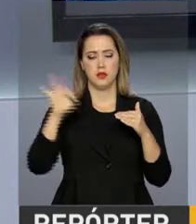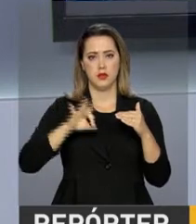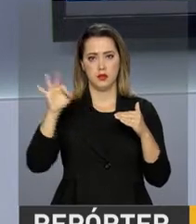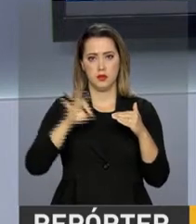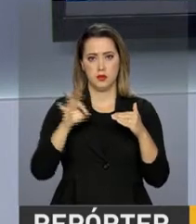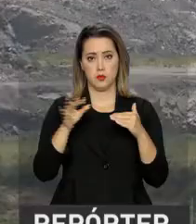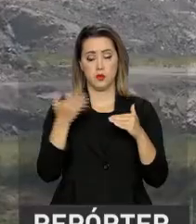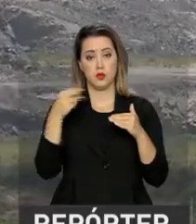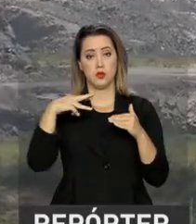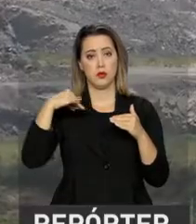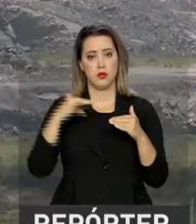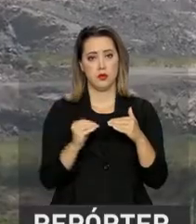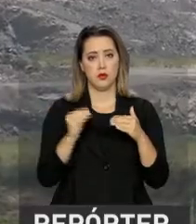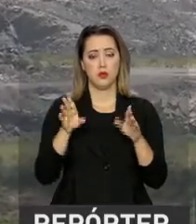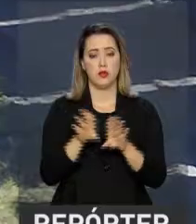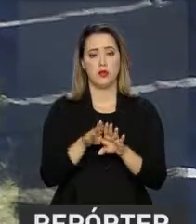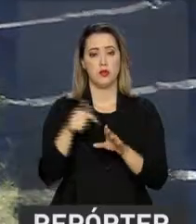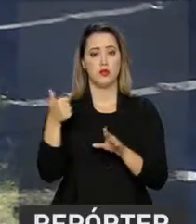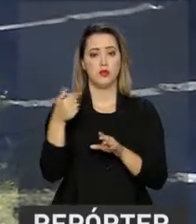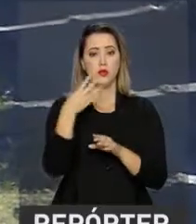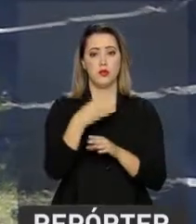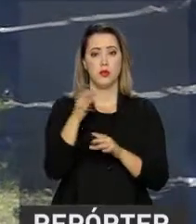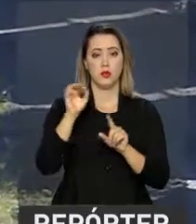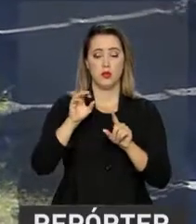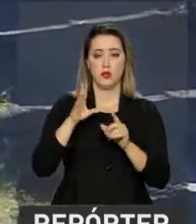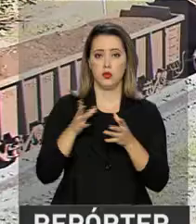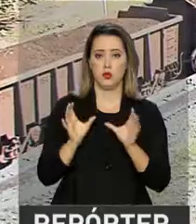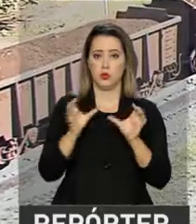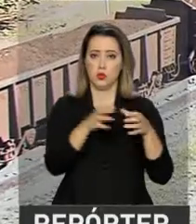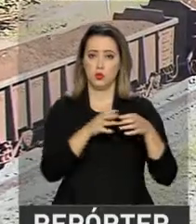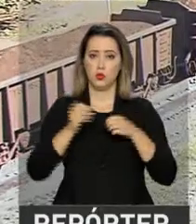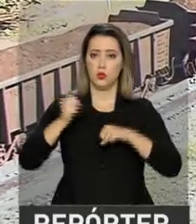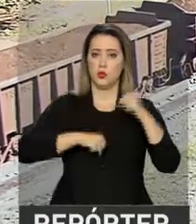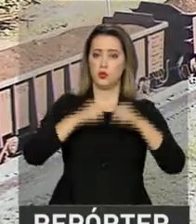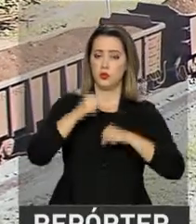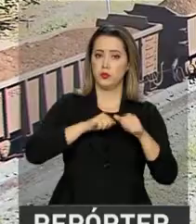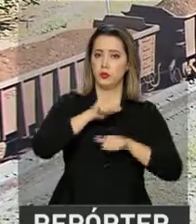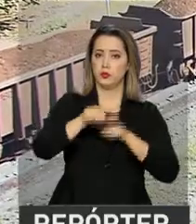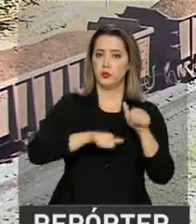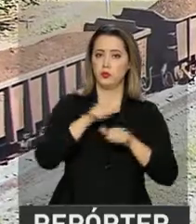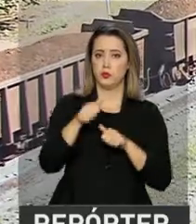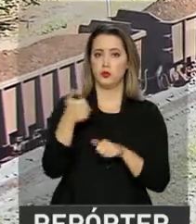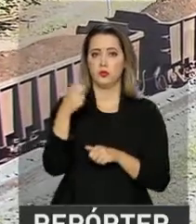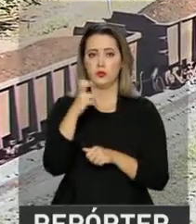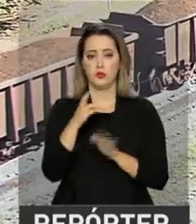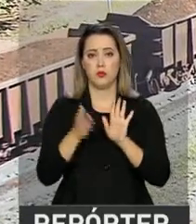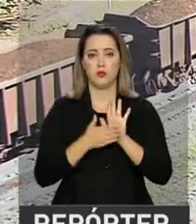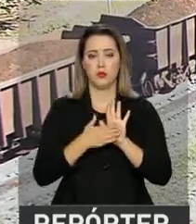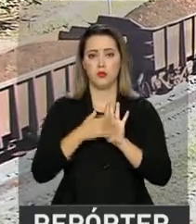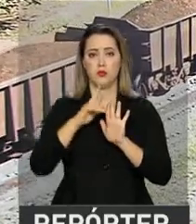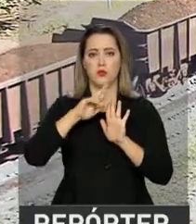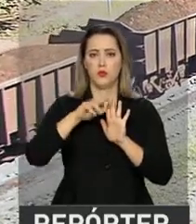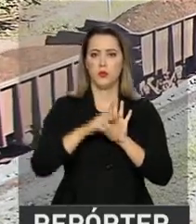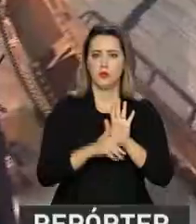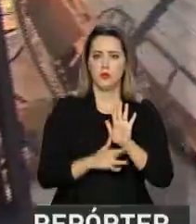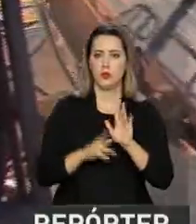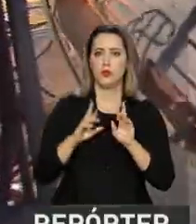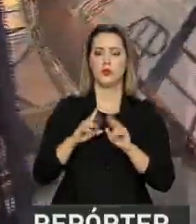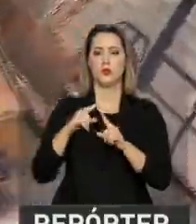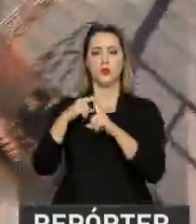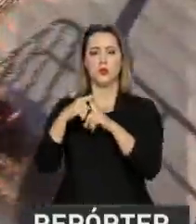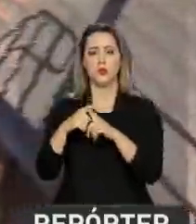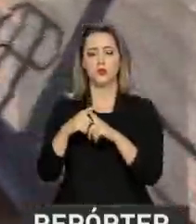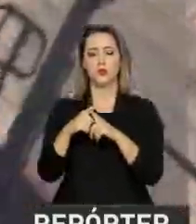entre as 24 atividades das indústrias extrativa e de transformação 15 apresentaram variações positivas de